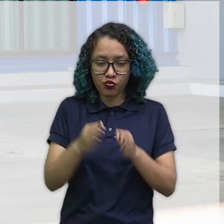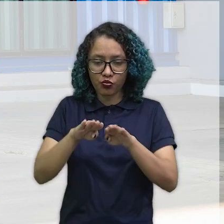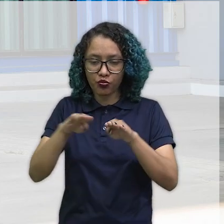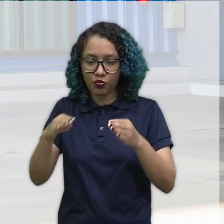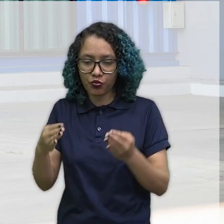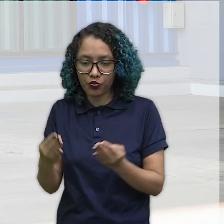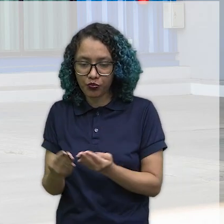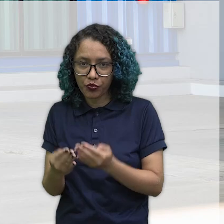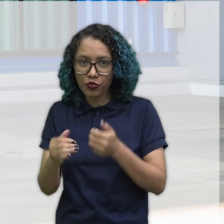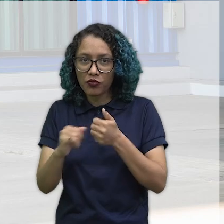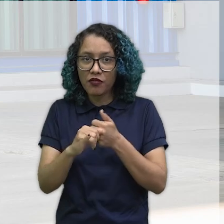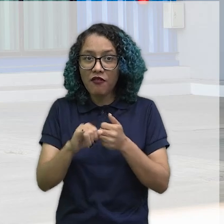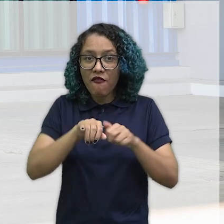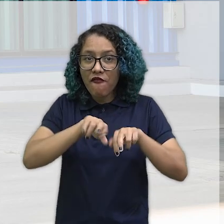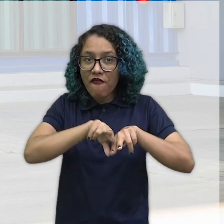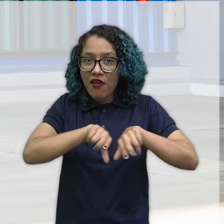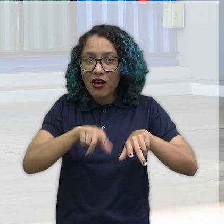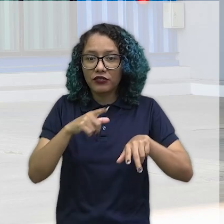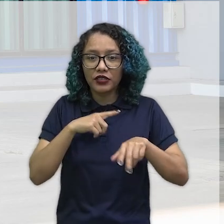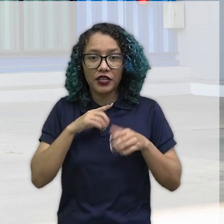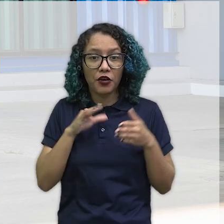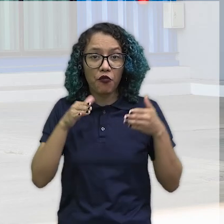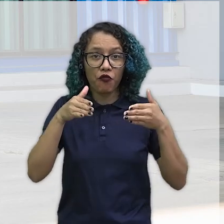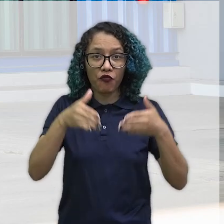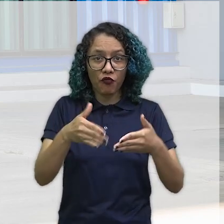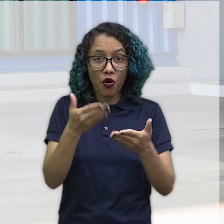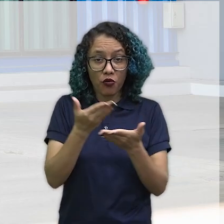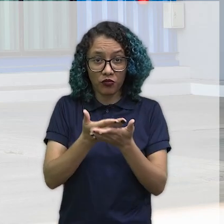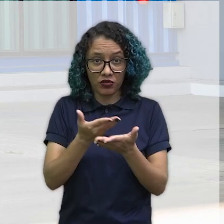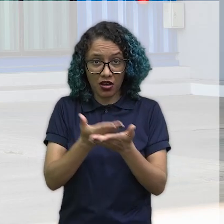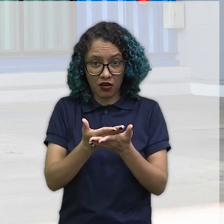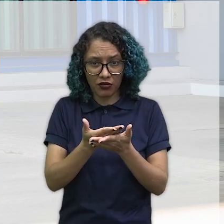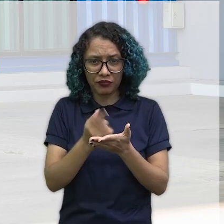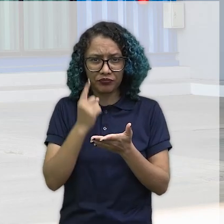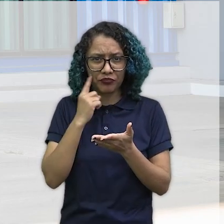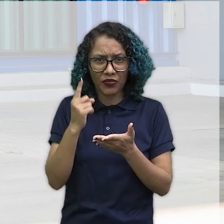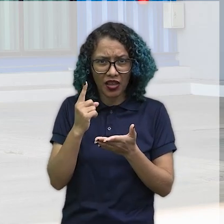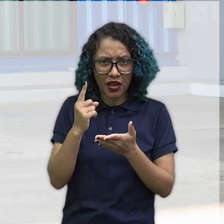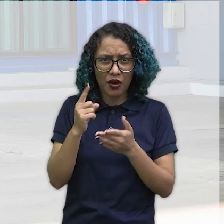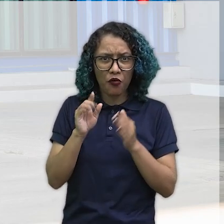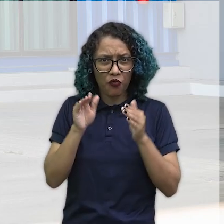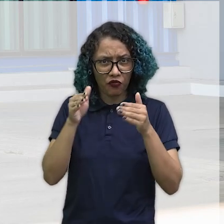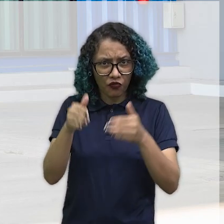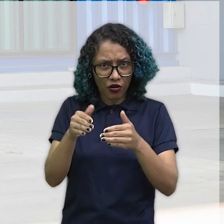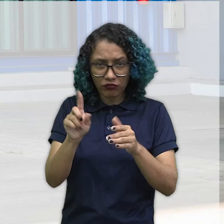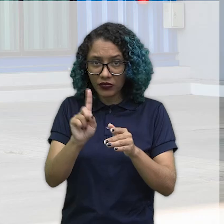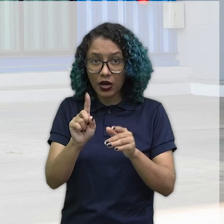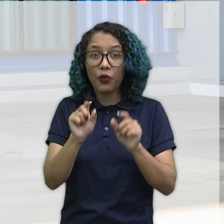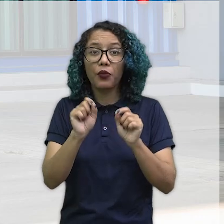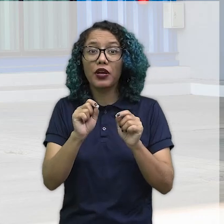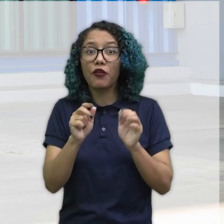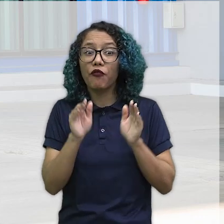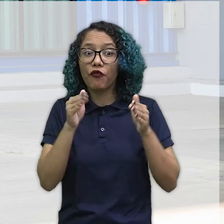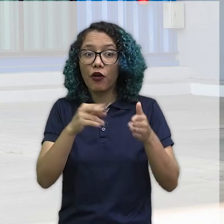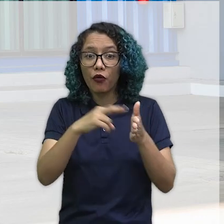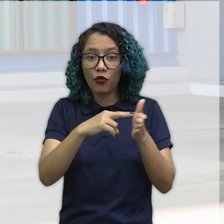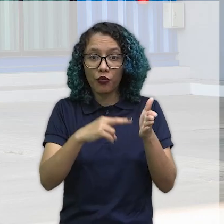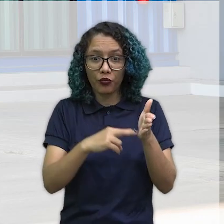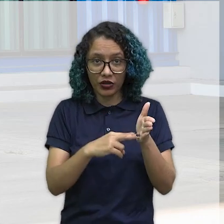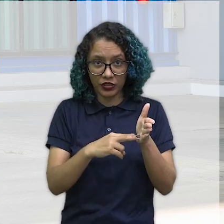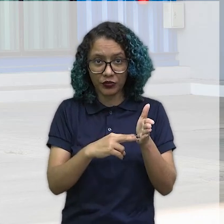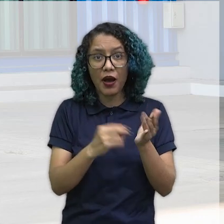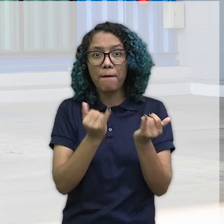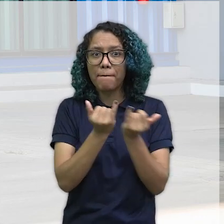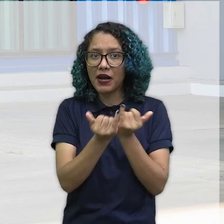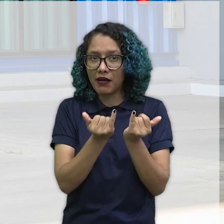que é o objeto da nossa aula. Professora, isso é objeto? Não, o nosso objeto é prismas. E eles têm o formato